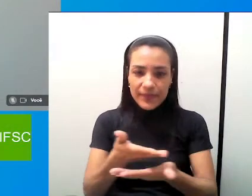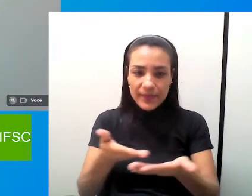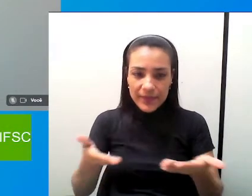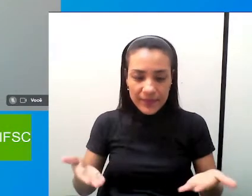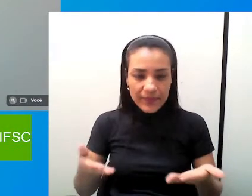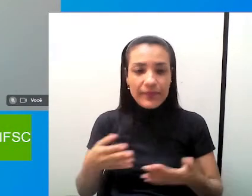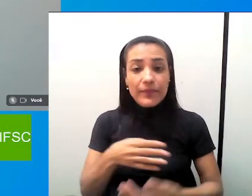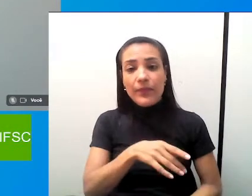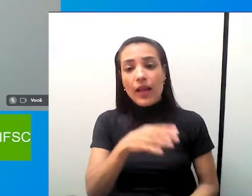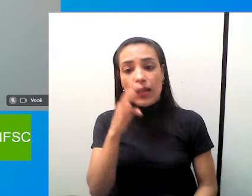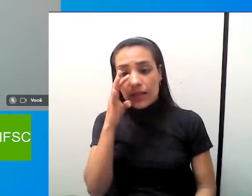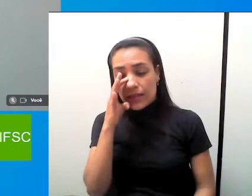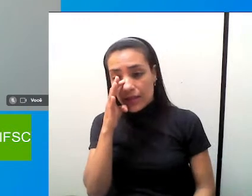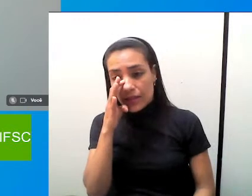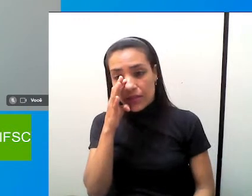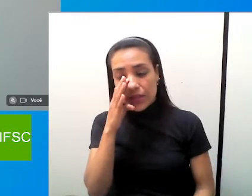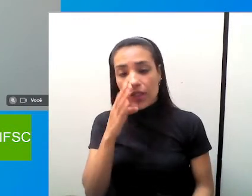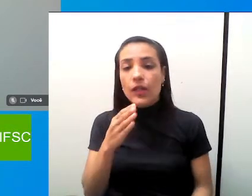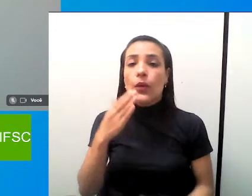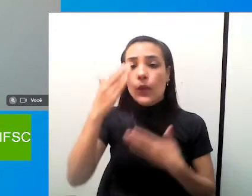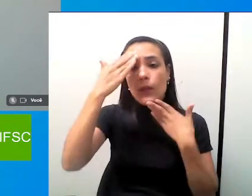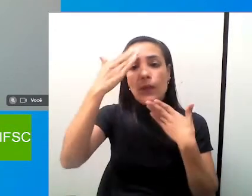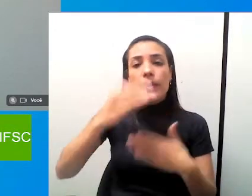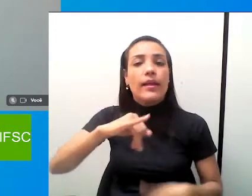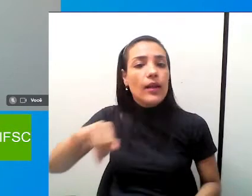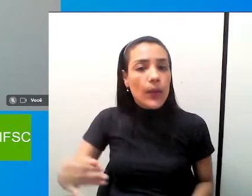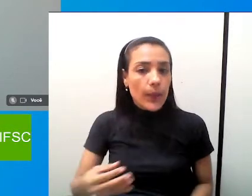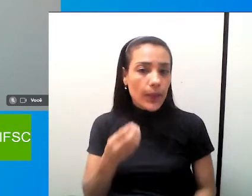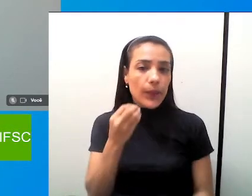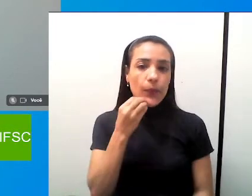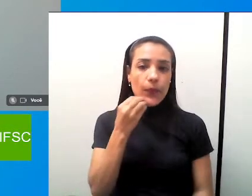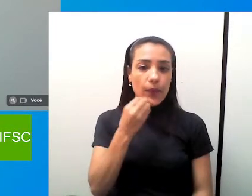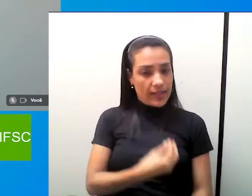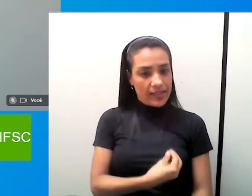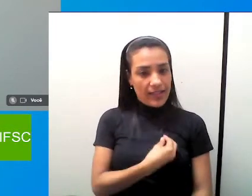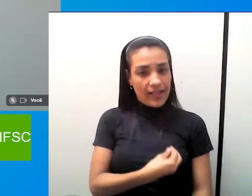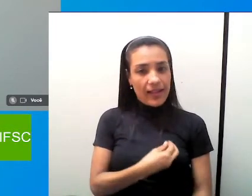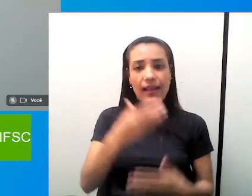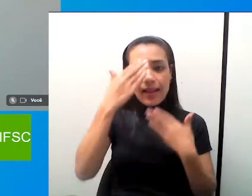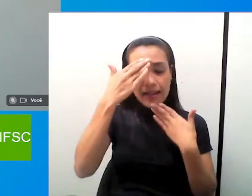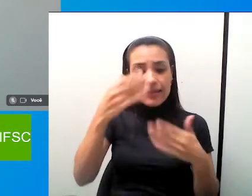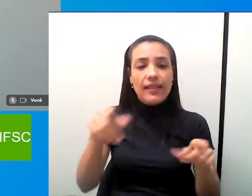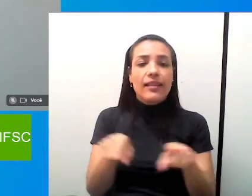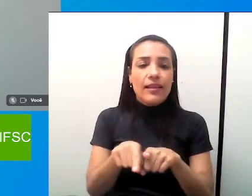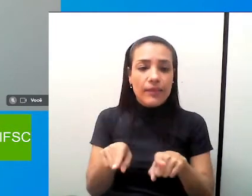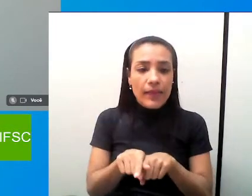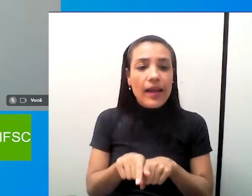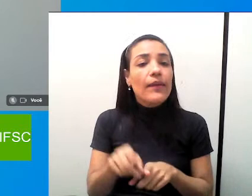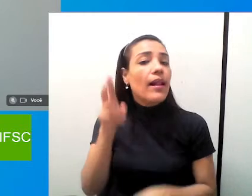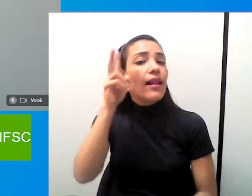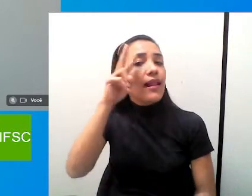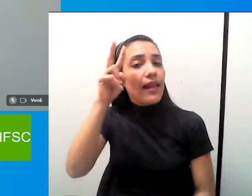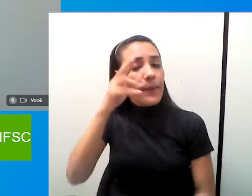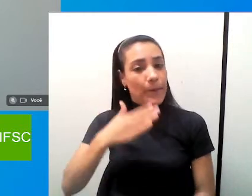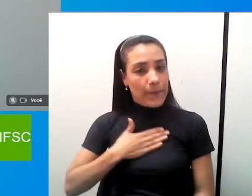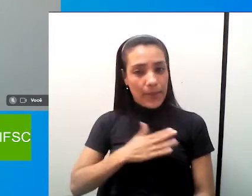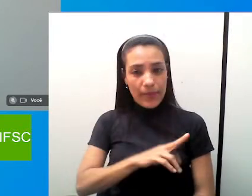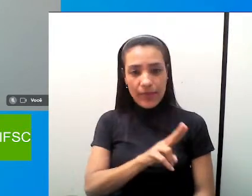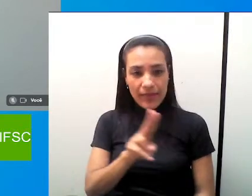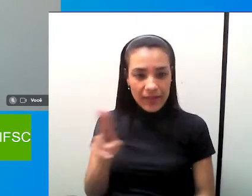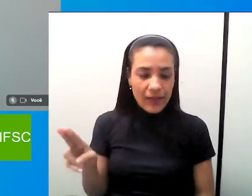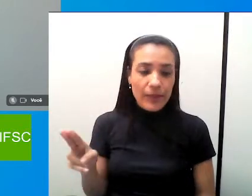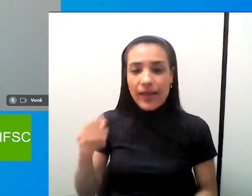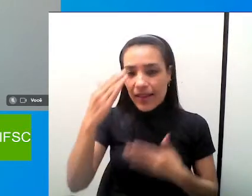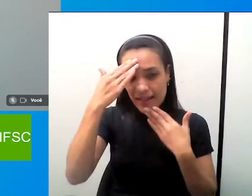da Diretoria de Extensão do IFAC, né, e agradecer também pela lembrança do meu nome e agradecer também porque é